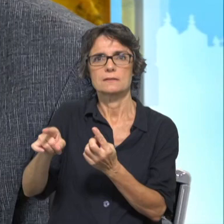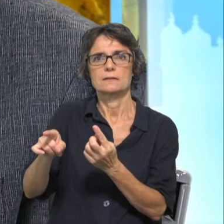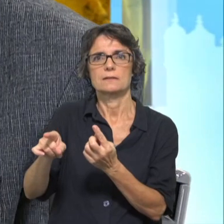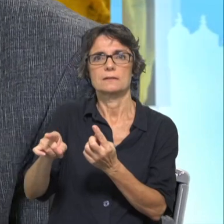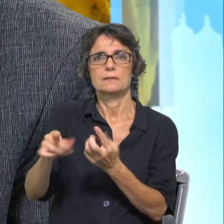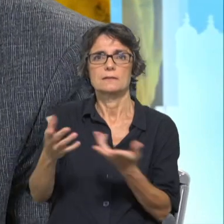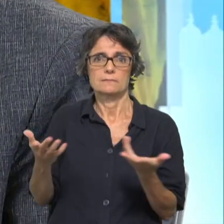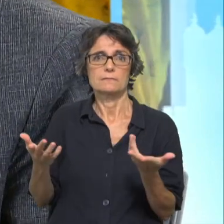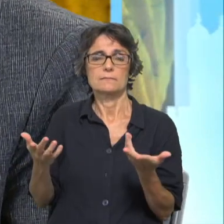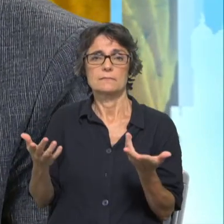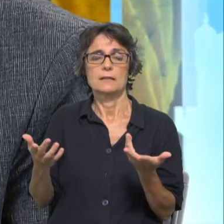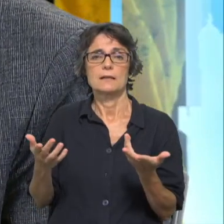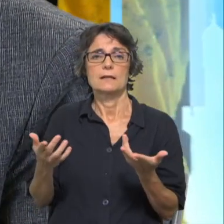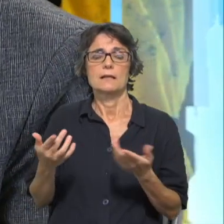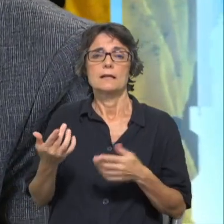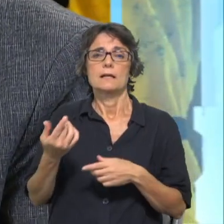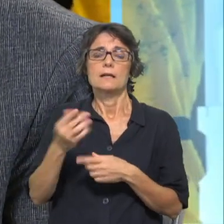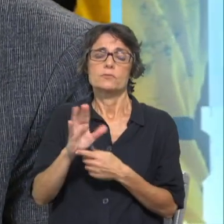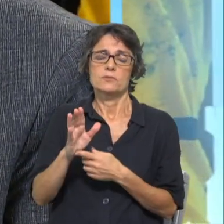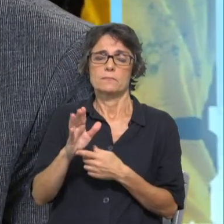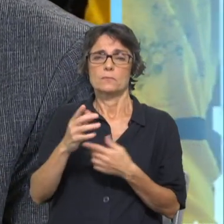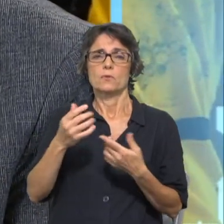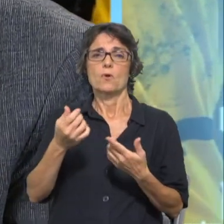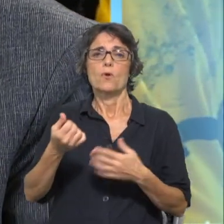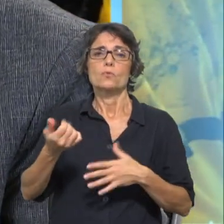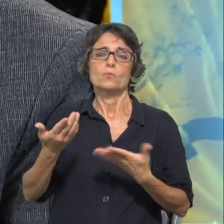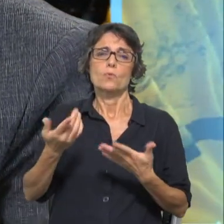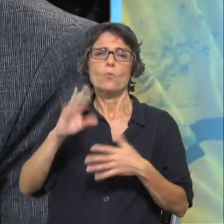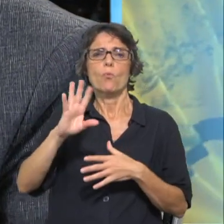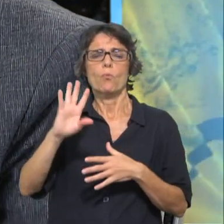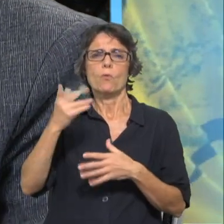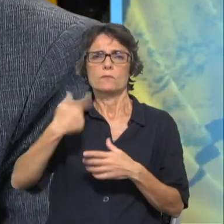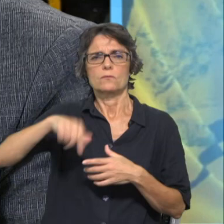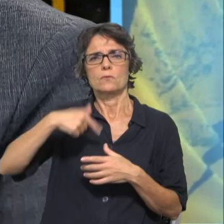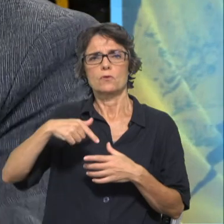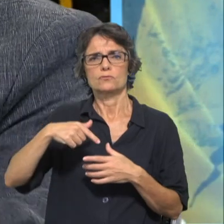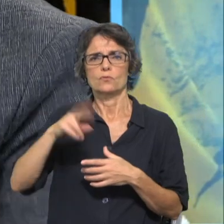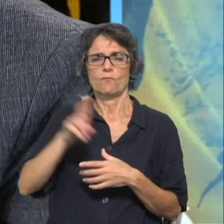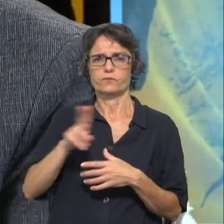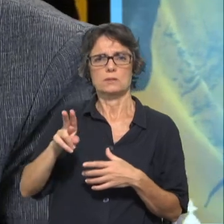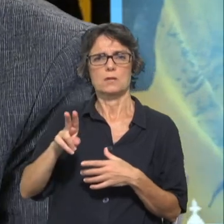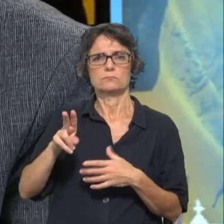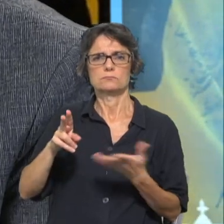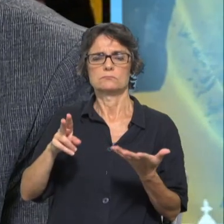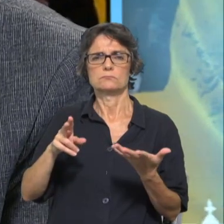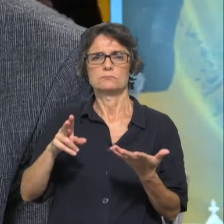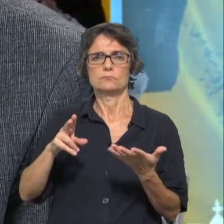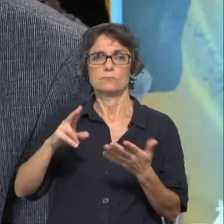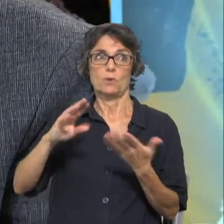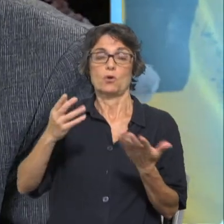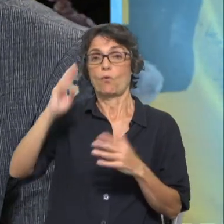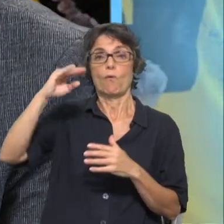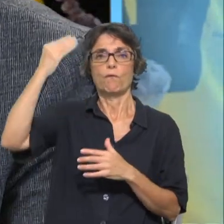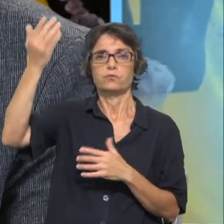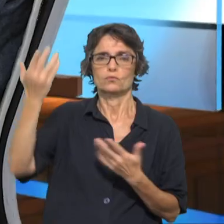ligadas a esta ideia do Ministério da Presidência. O Ministério da Presidência, não digo que tenha a ser necessariamente um futuro imediato, um